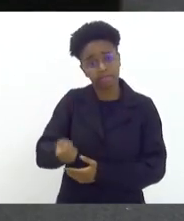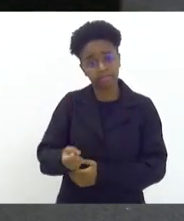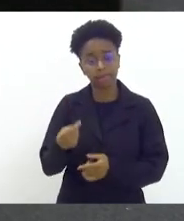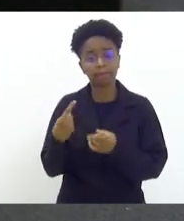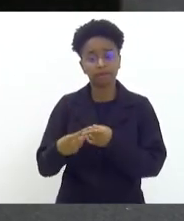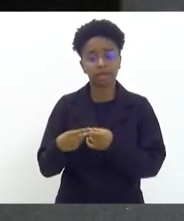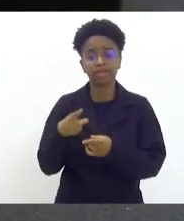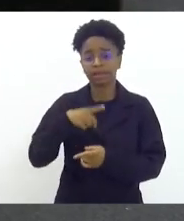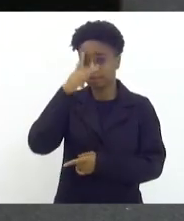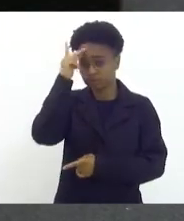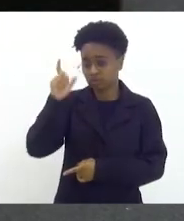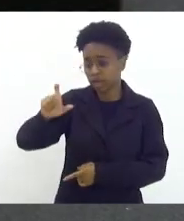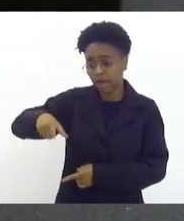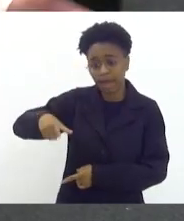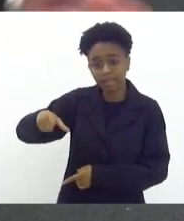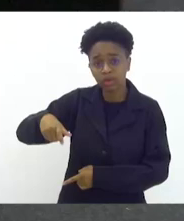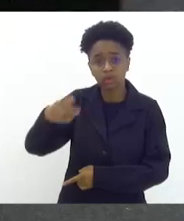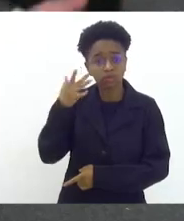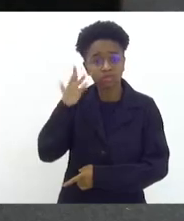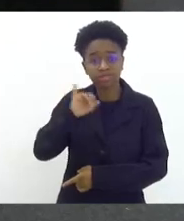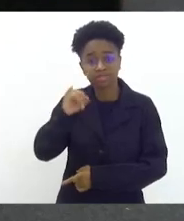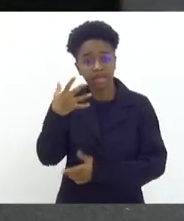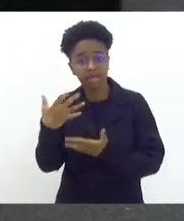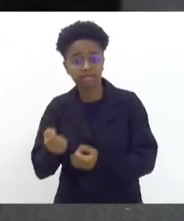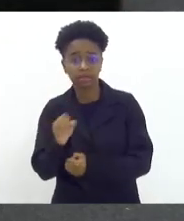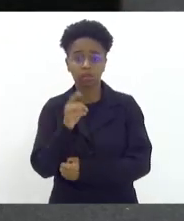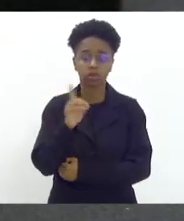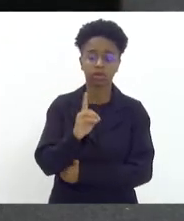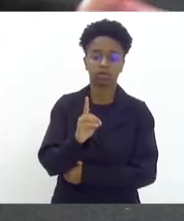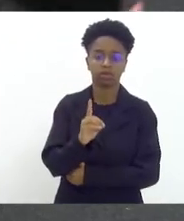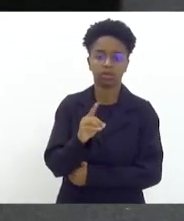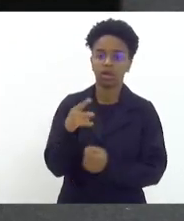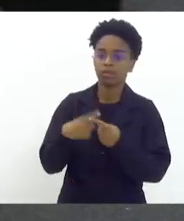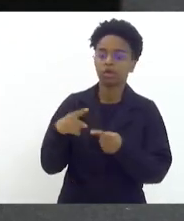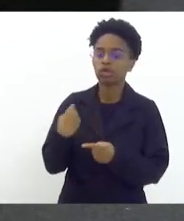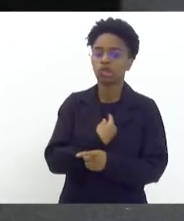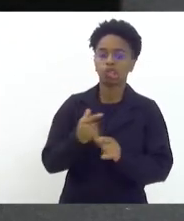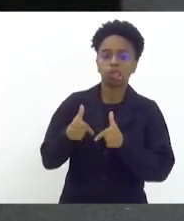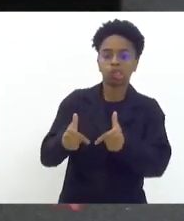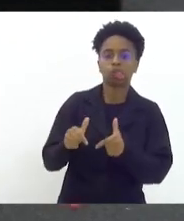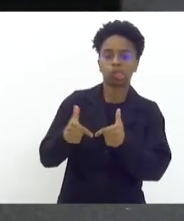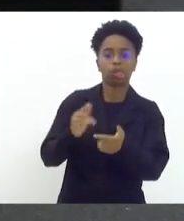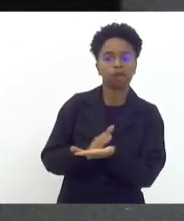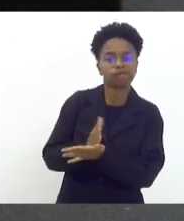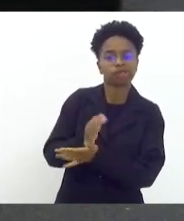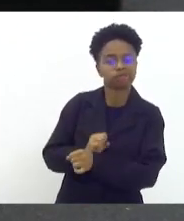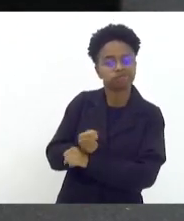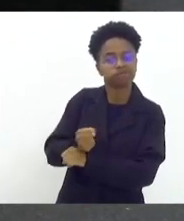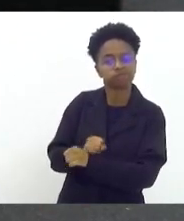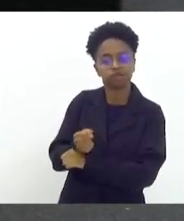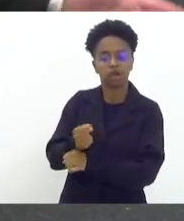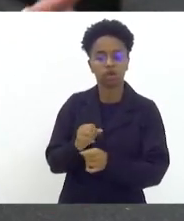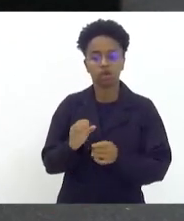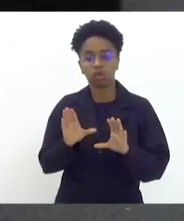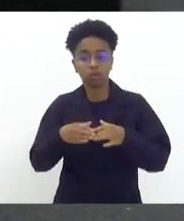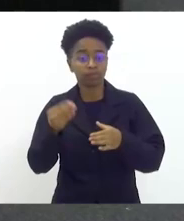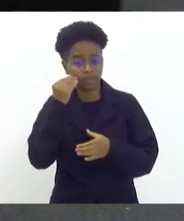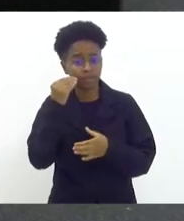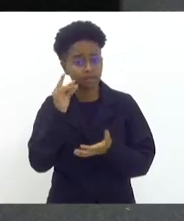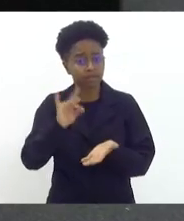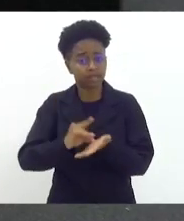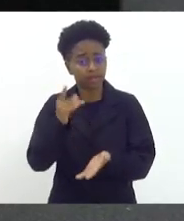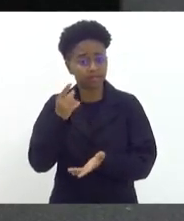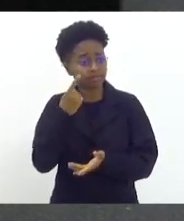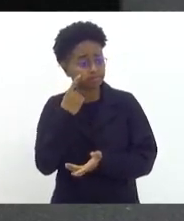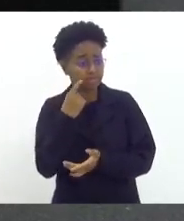gente lá com cartão na mão que não sabe se vai receber ou não e a gente fica se desdobrando nos grupos tentando ver se de fato as famílias estão tendo